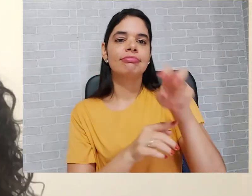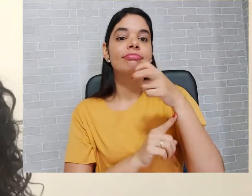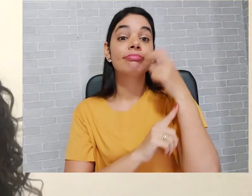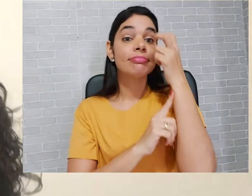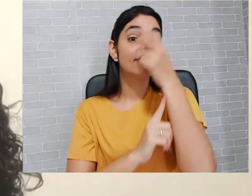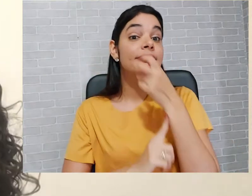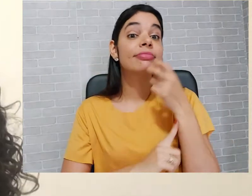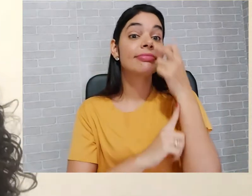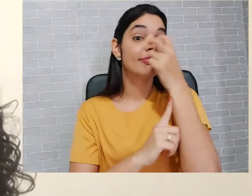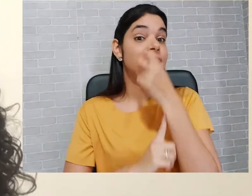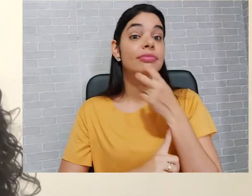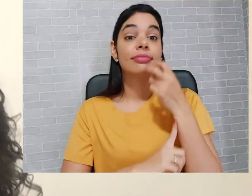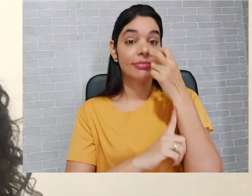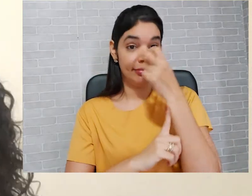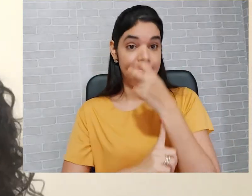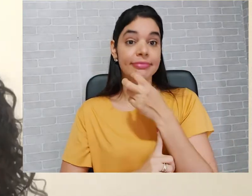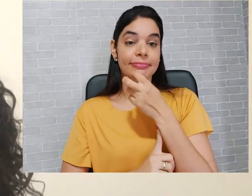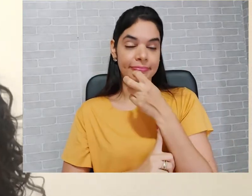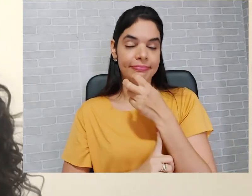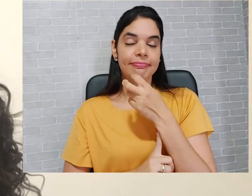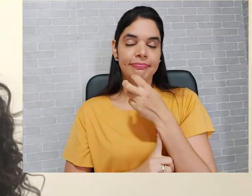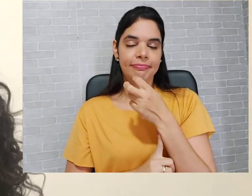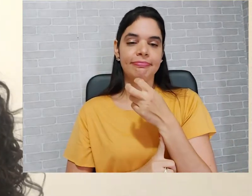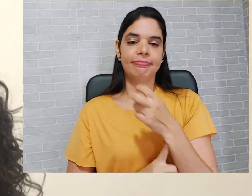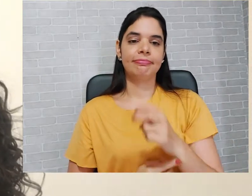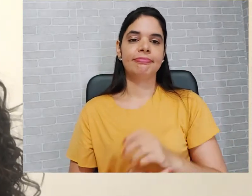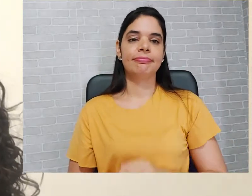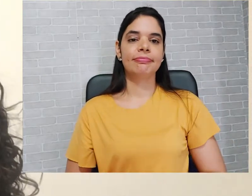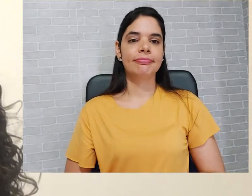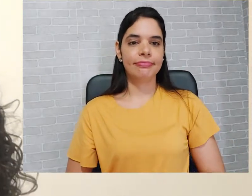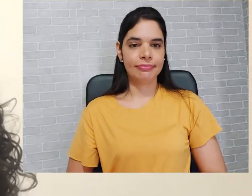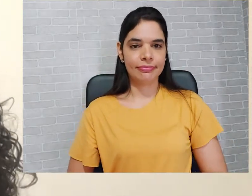patrimônio oral da Martinique.